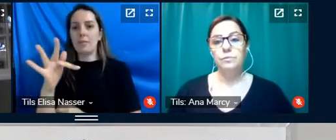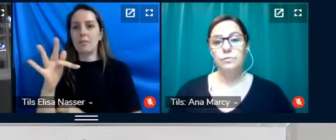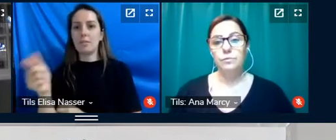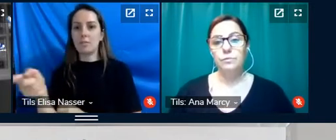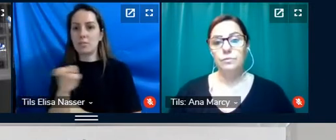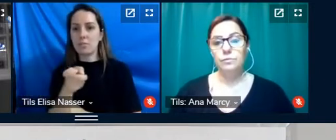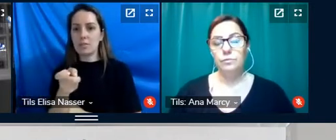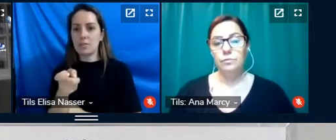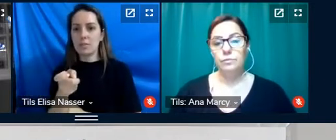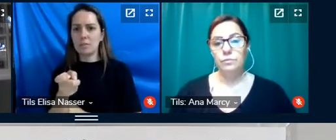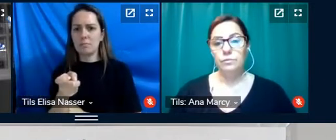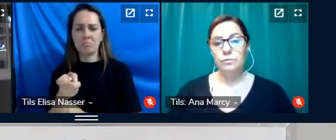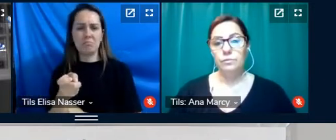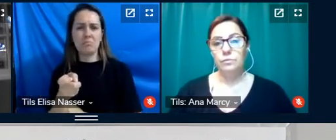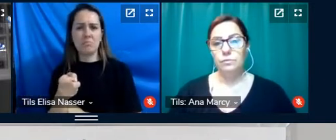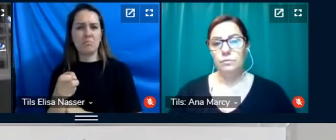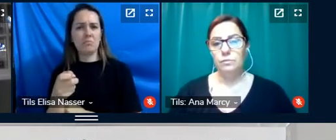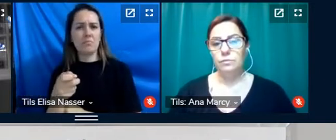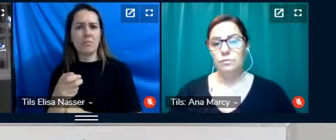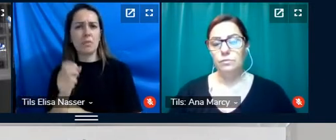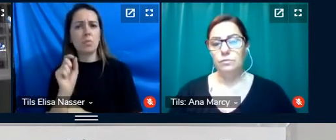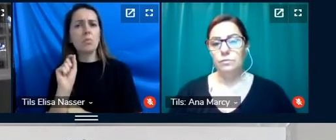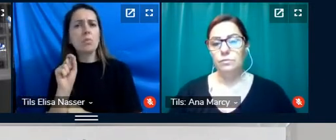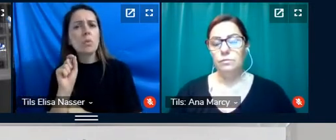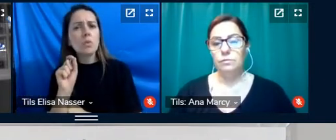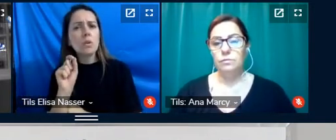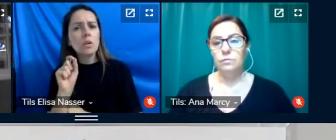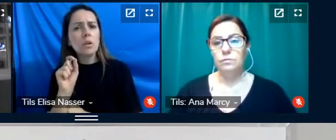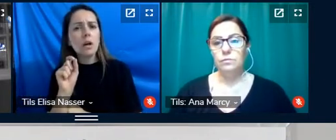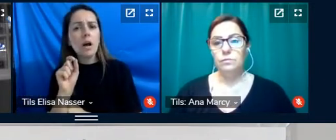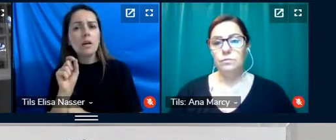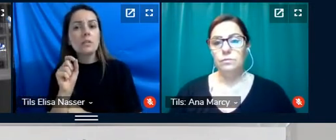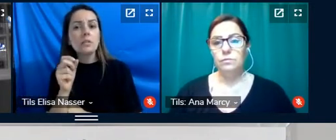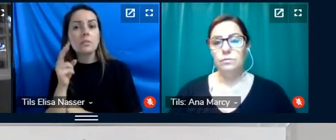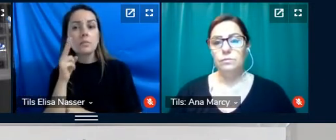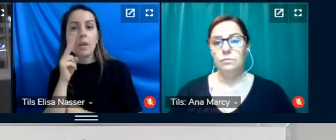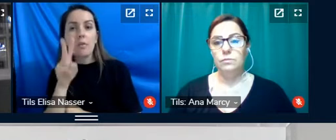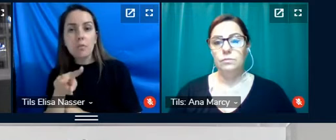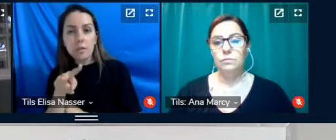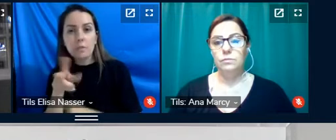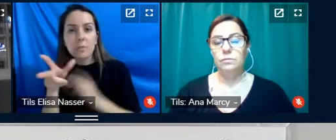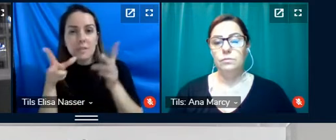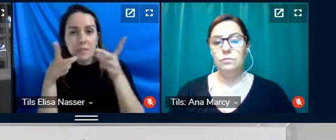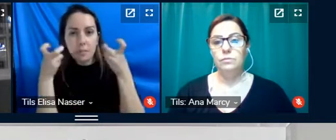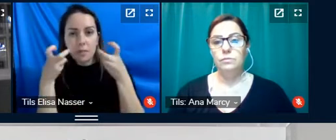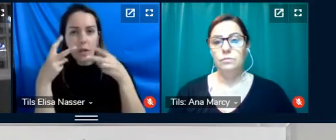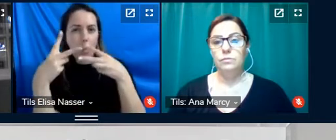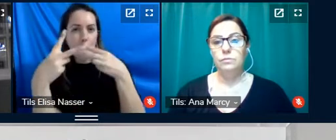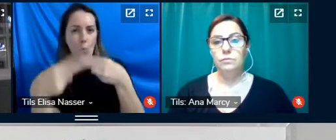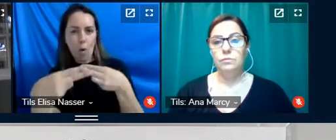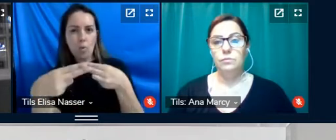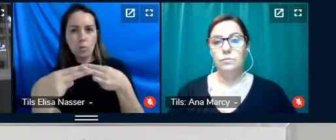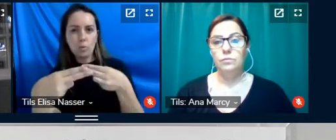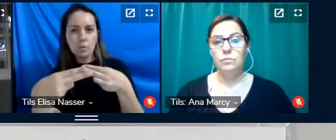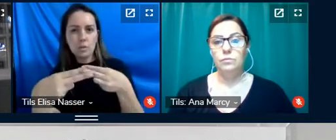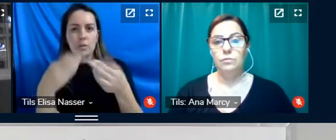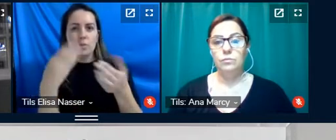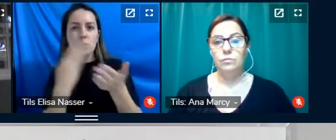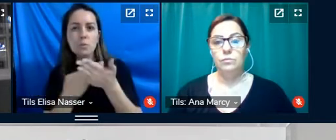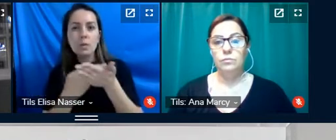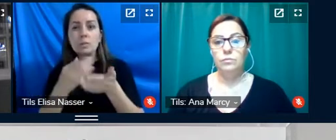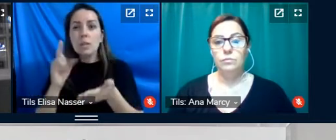Opa, mas vocês não estão vendo alguma semelhança com aquilo que a gente já vinha estudando nas últimas aulas? O que